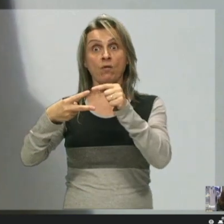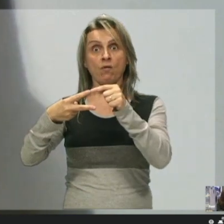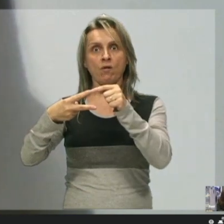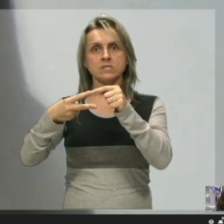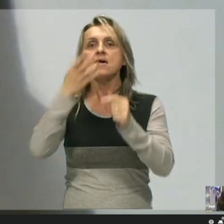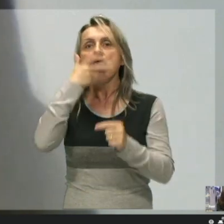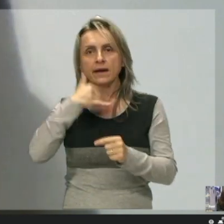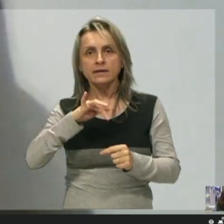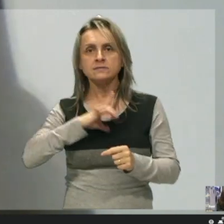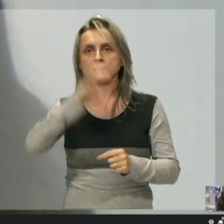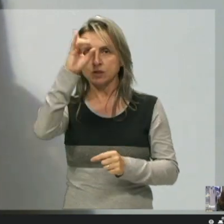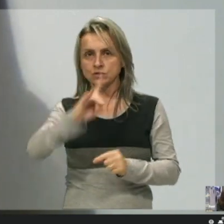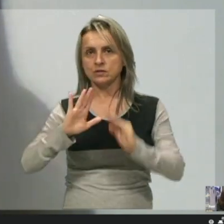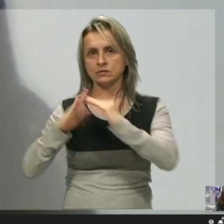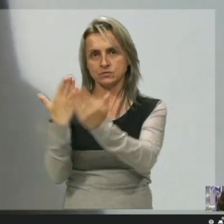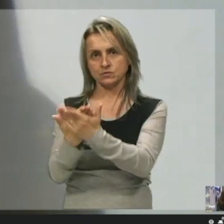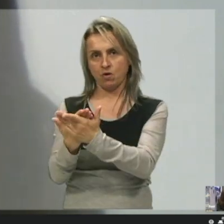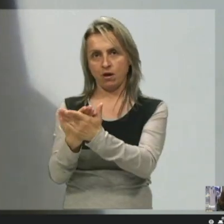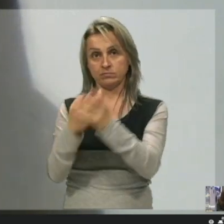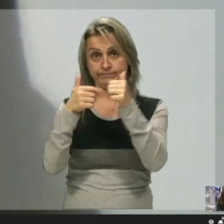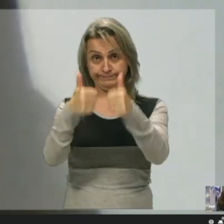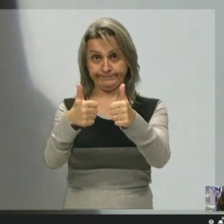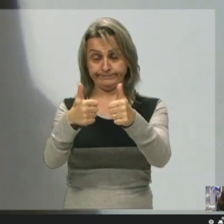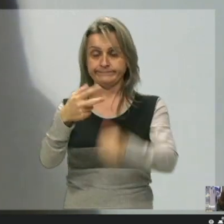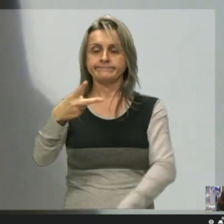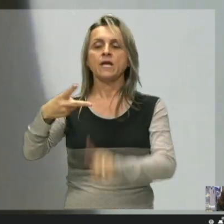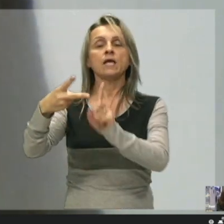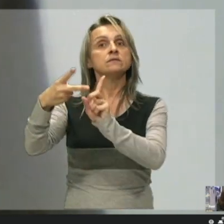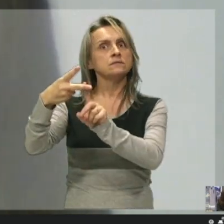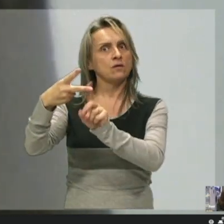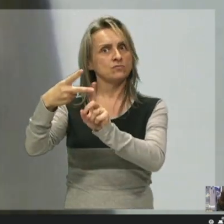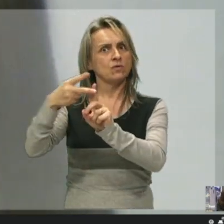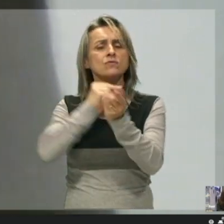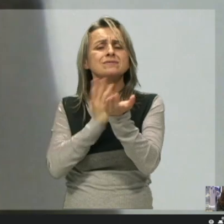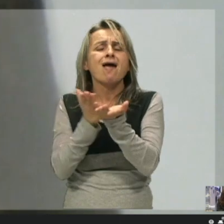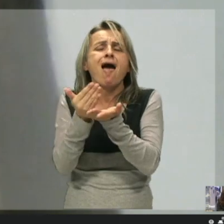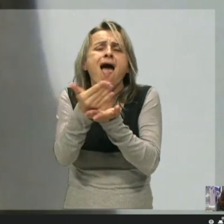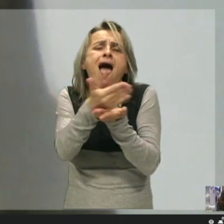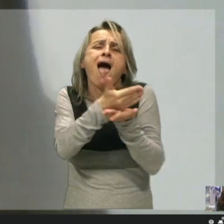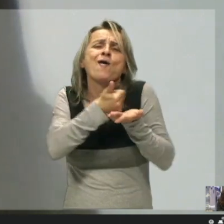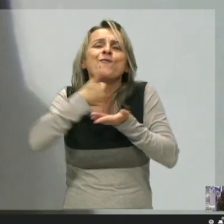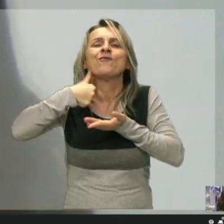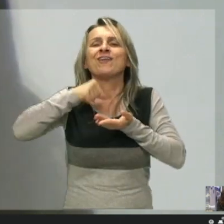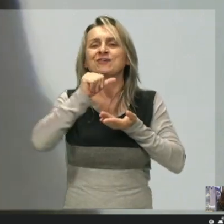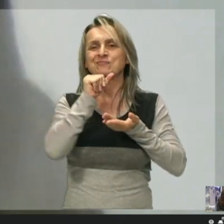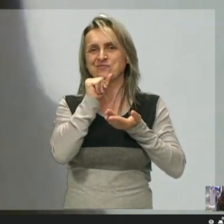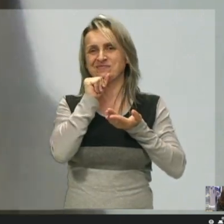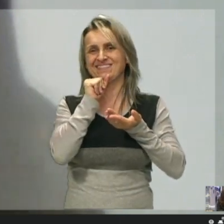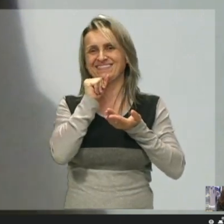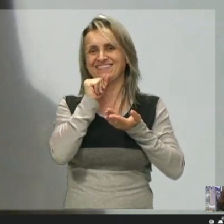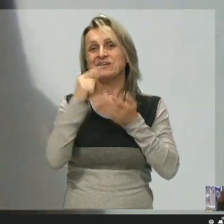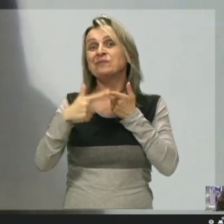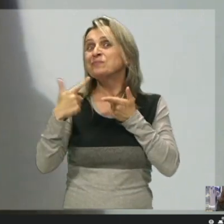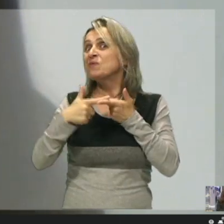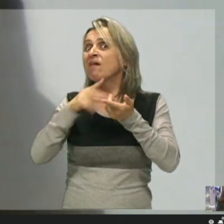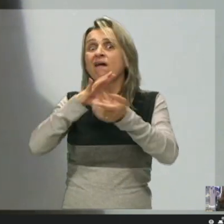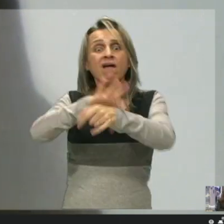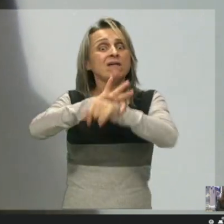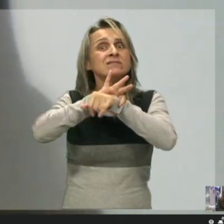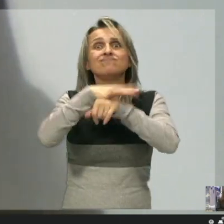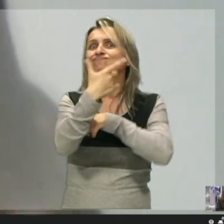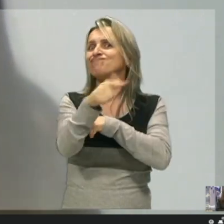coisa é acolher essas mães, né, desse movimento apaiano, que de certa forma elas ficam inseguras, Elis. Por quê? Porque não é toda escola que